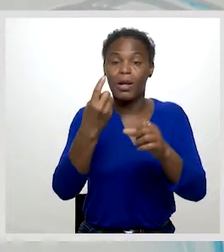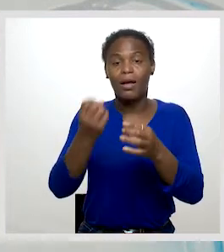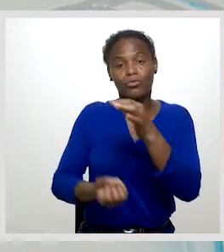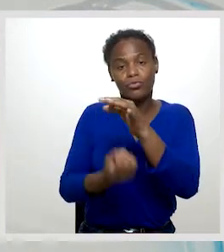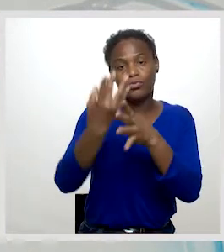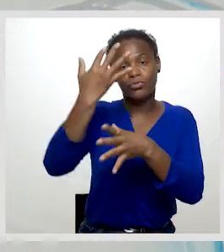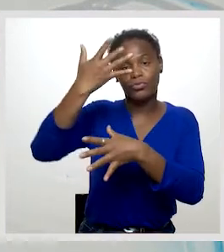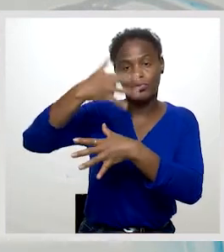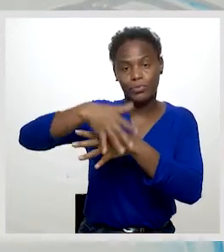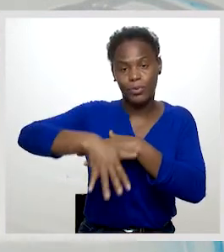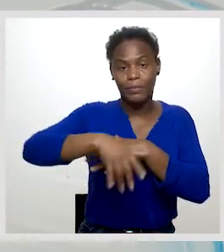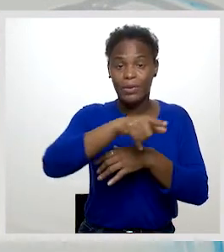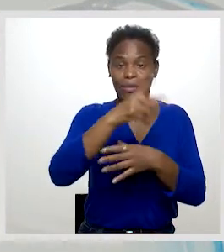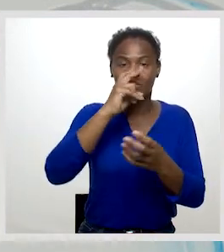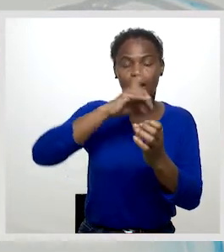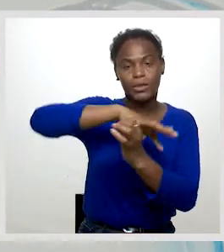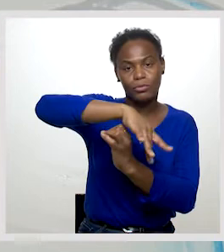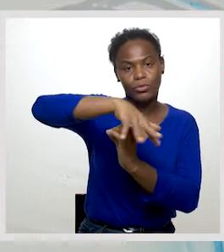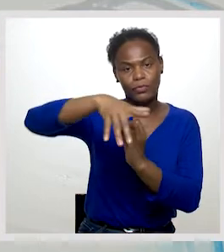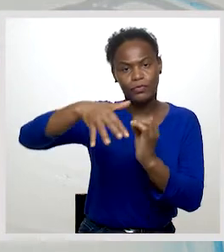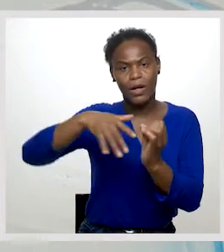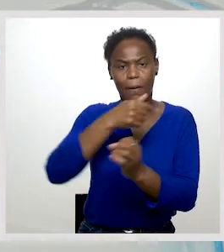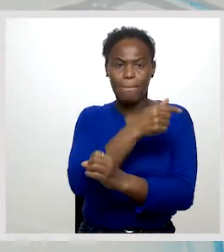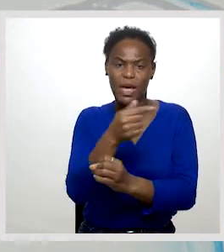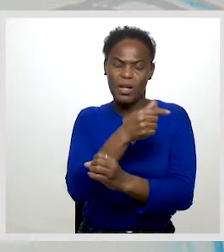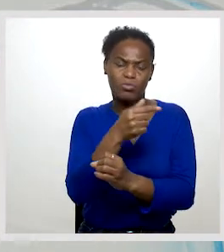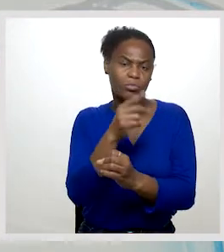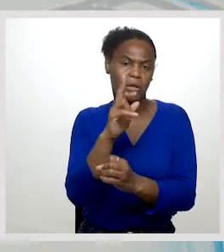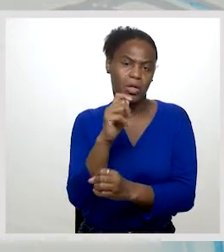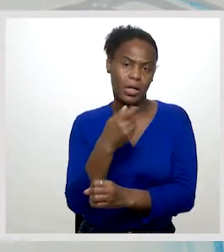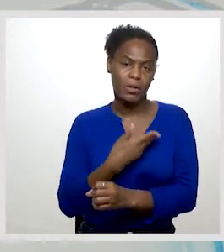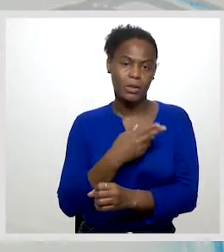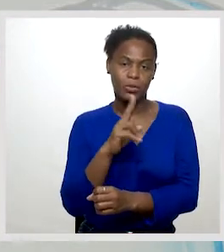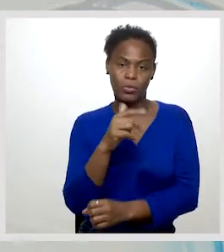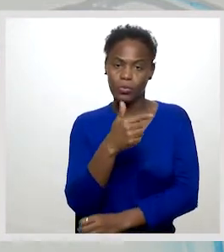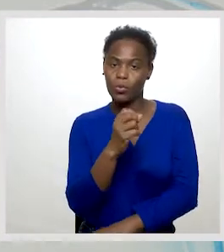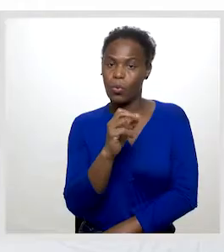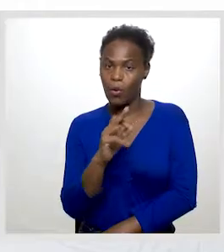erupções vulcânicas. E essa atmosfera passou a ser menos redutora.